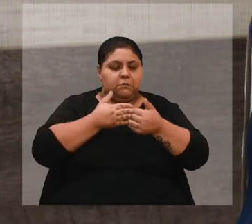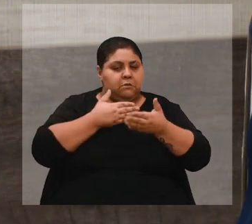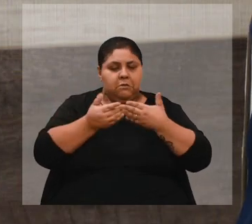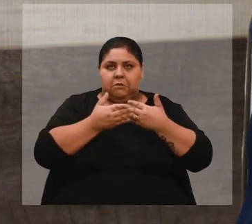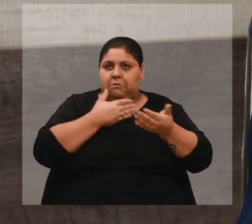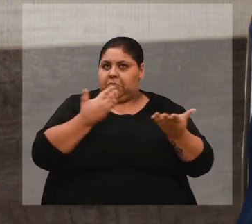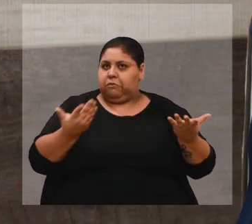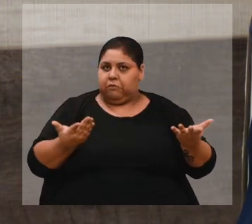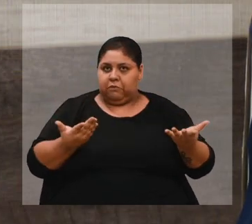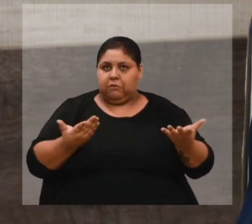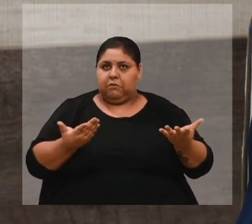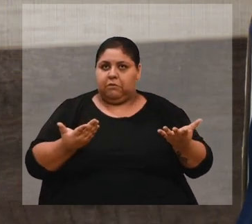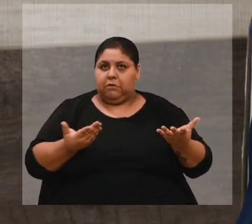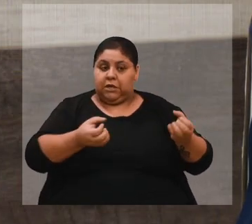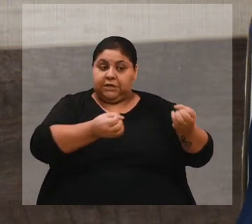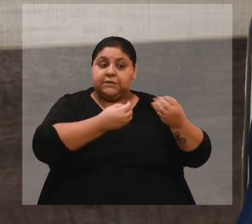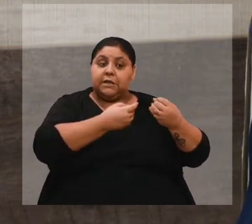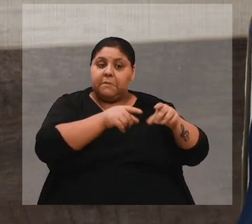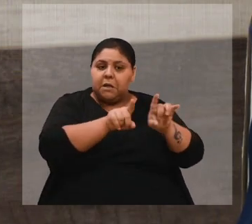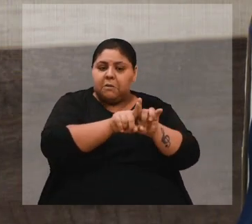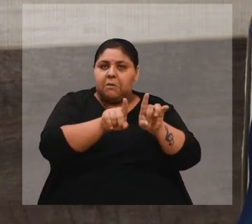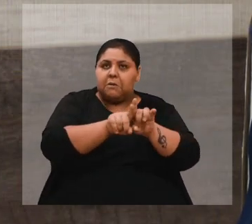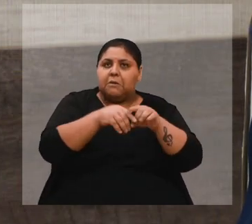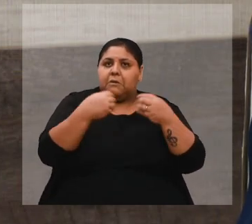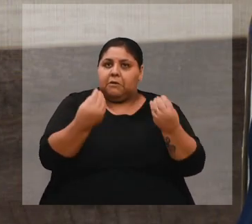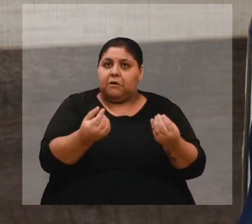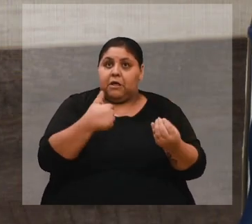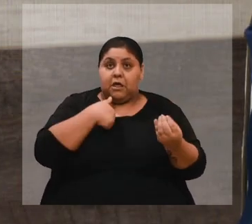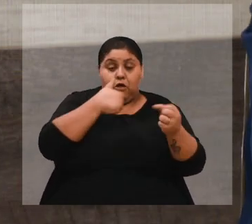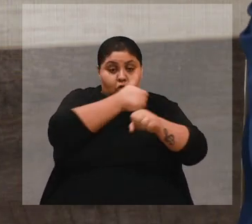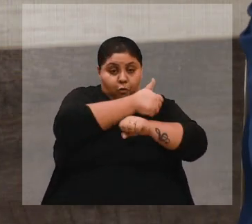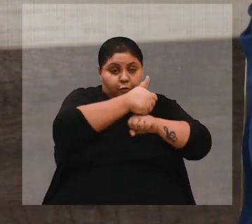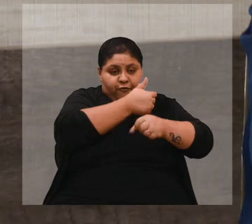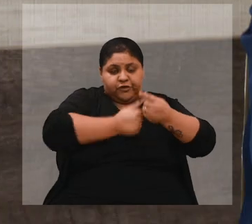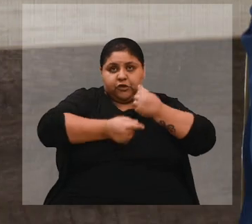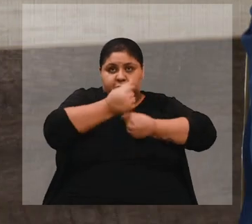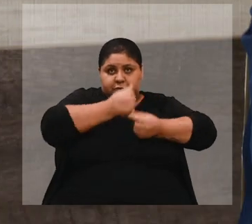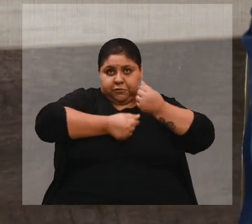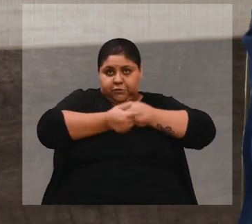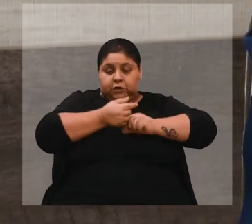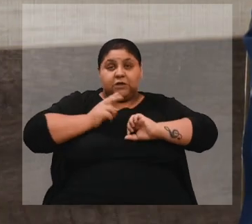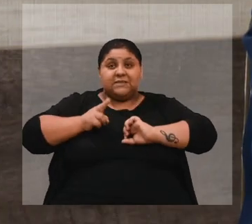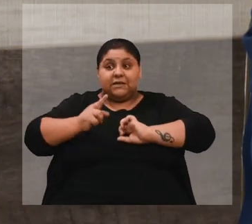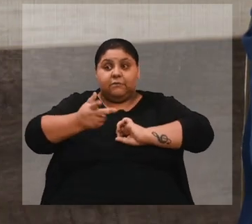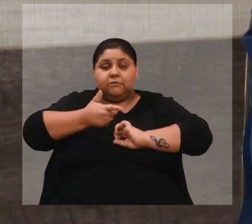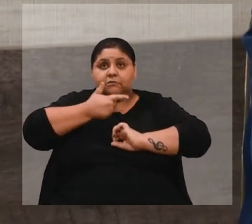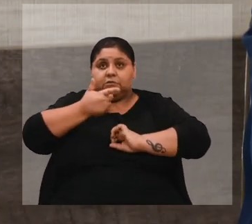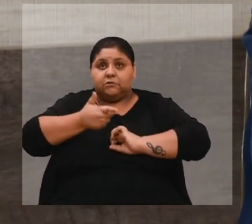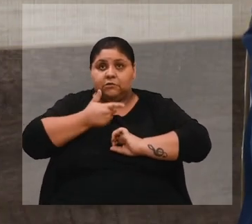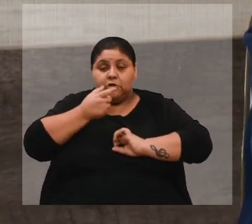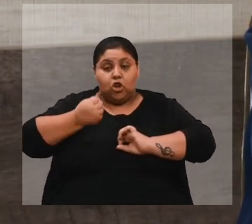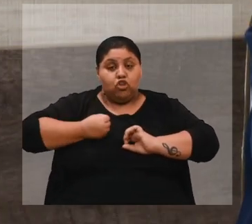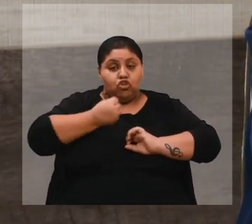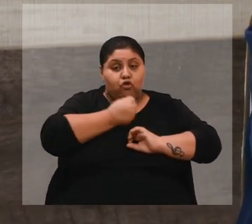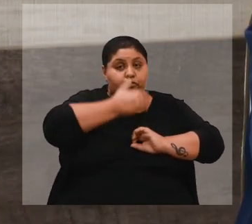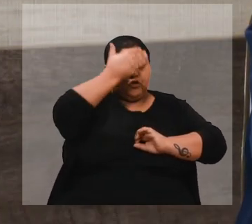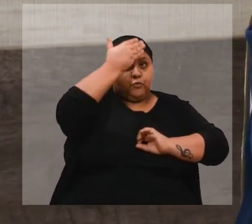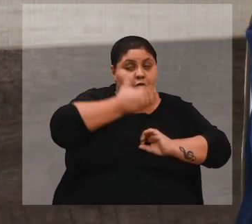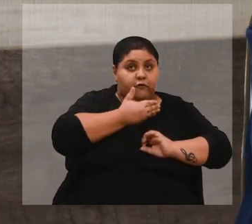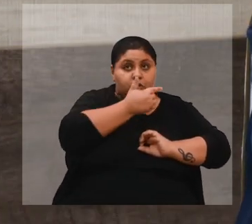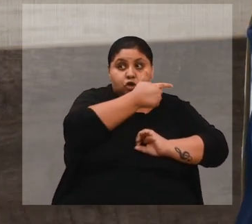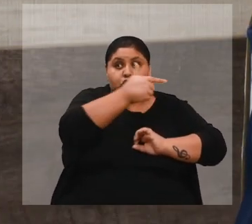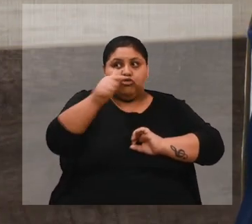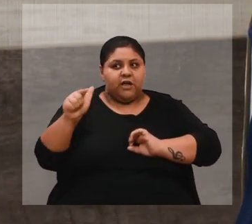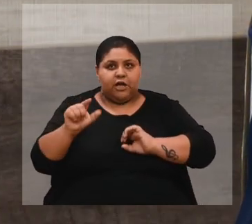vale para qualquer outra bom ensinamento. Como eu sou economista, você falou, né, eu sempre digo que